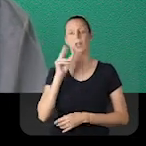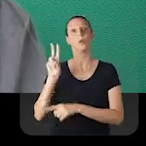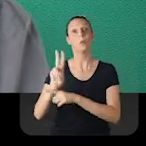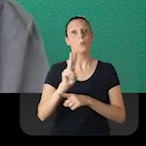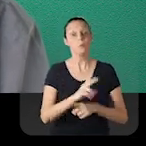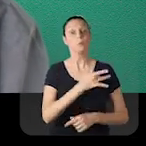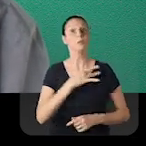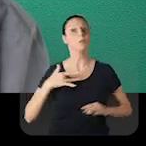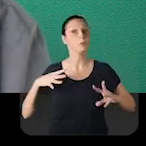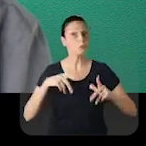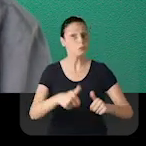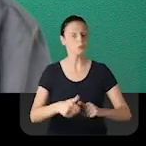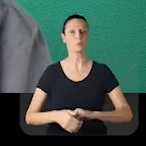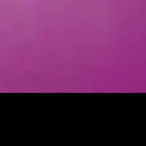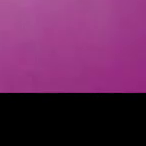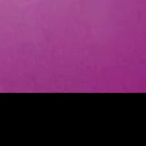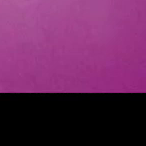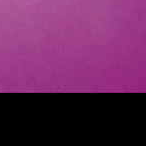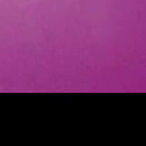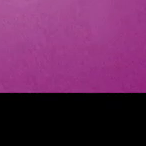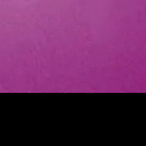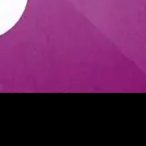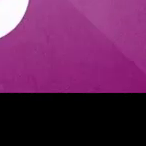sem descuidar da saúde de todos.